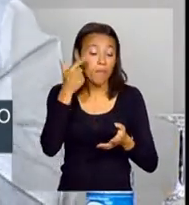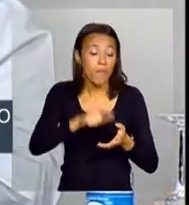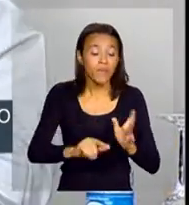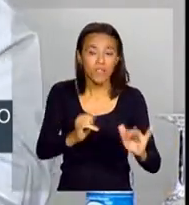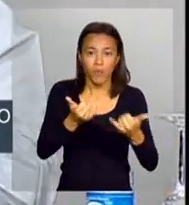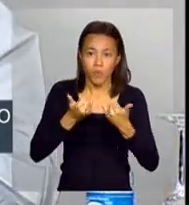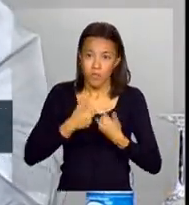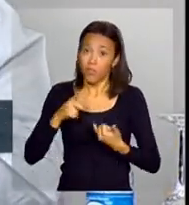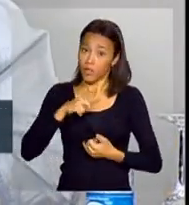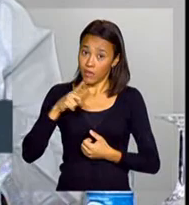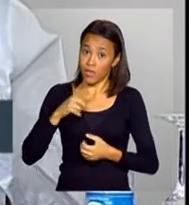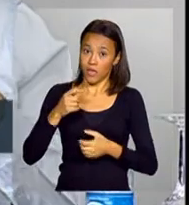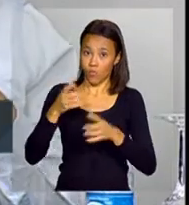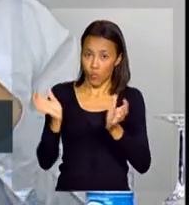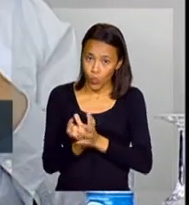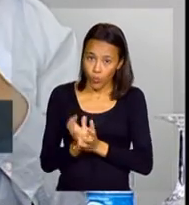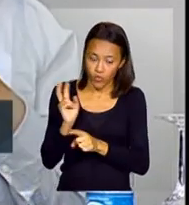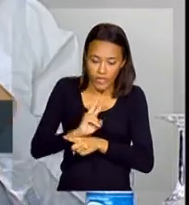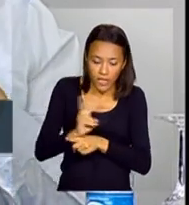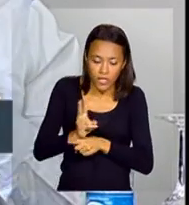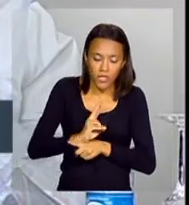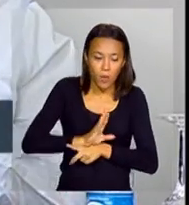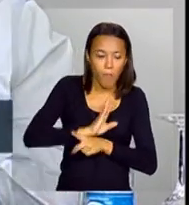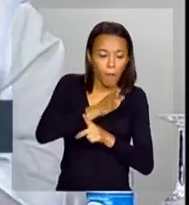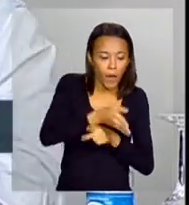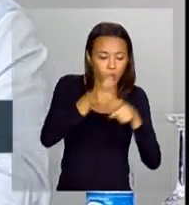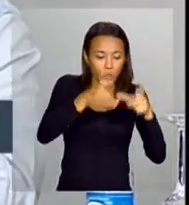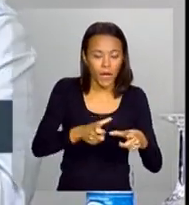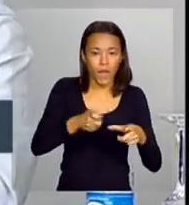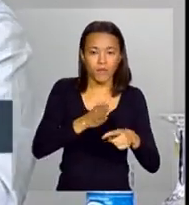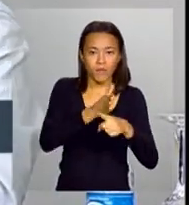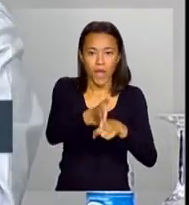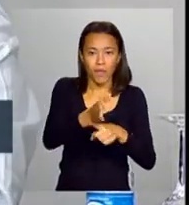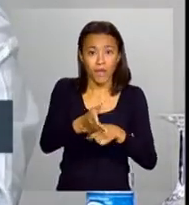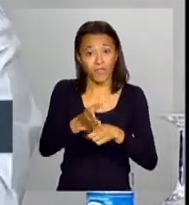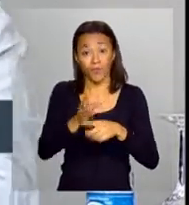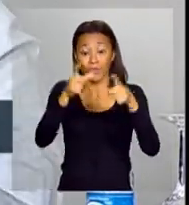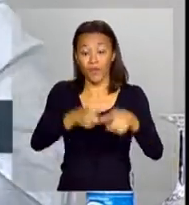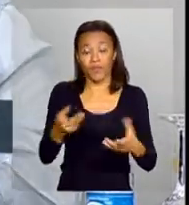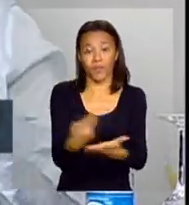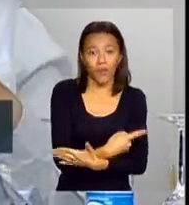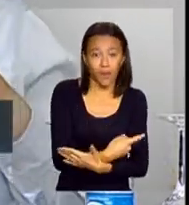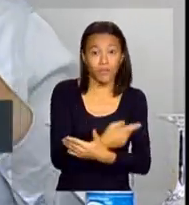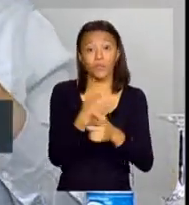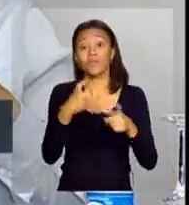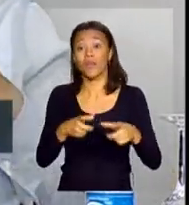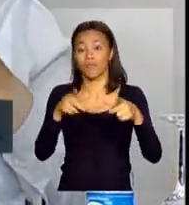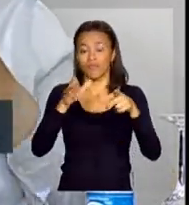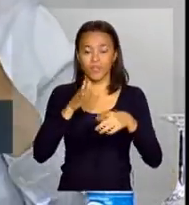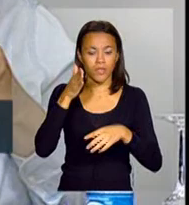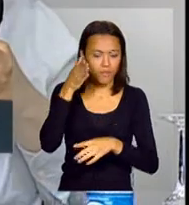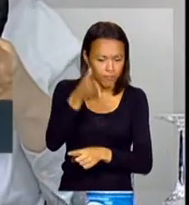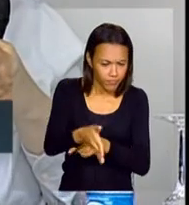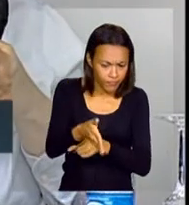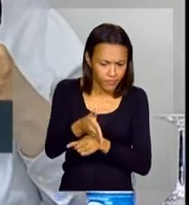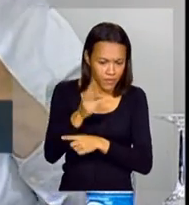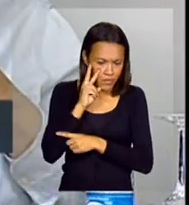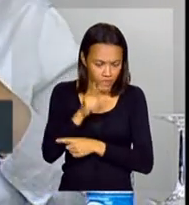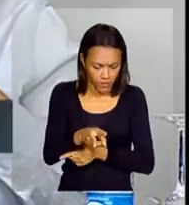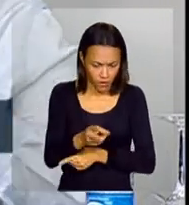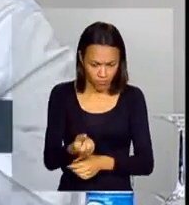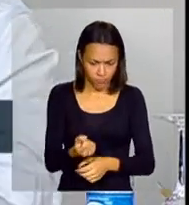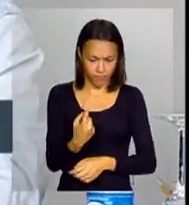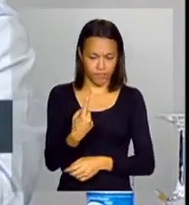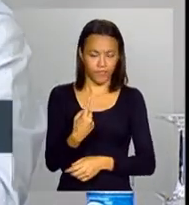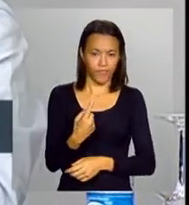que a fiscalização possa ir nos polígonos certos e não nos polígonos errados. O que são polígonos errados? Você não se depara com ilícito.